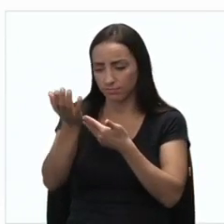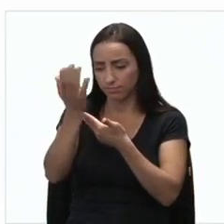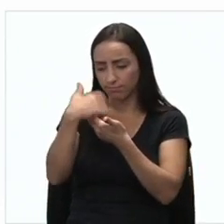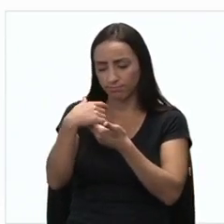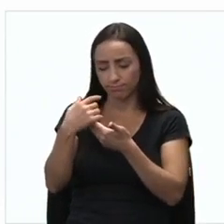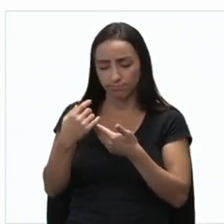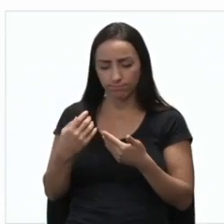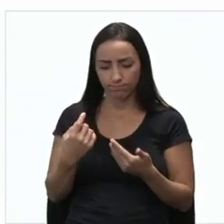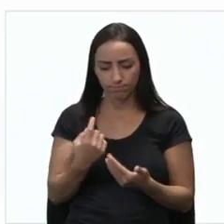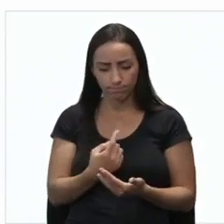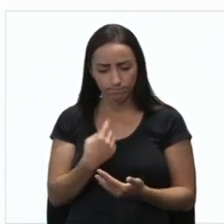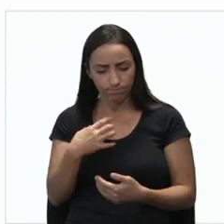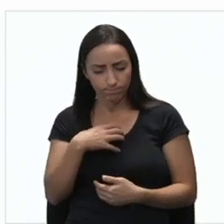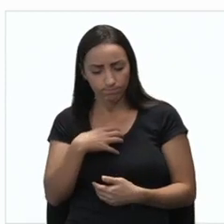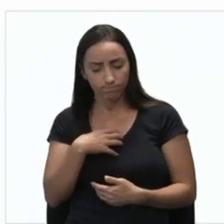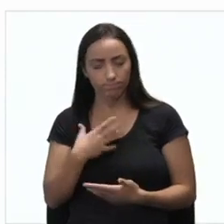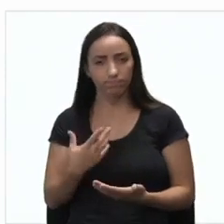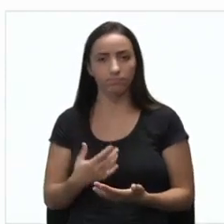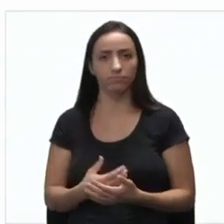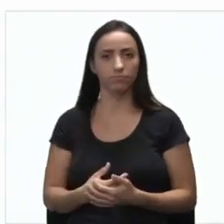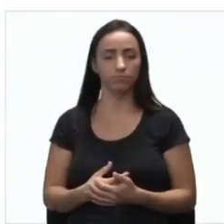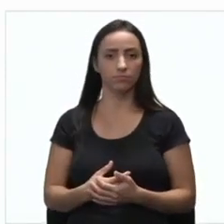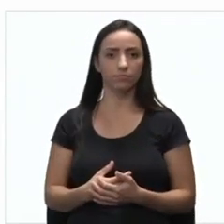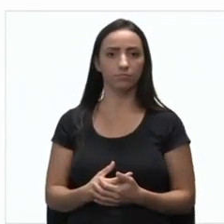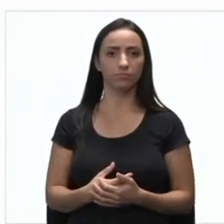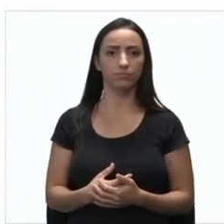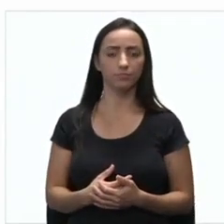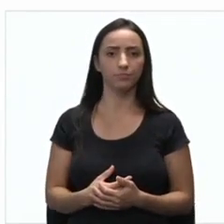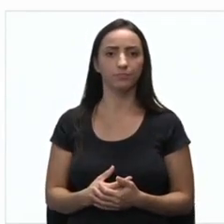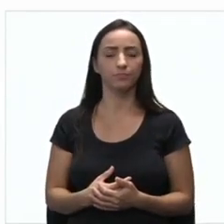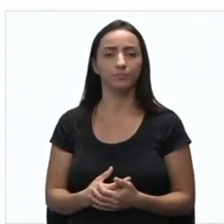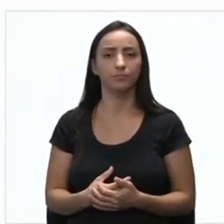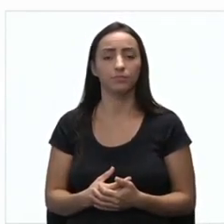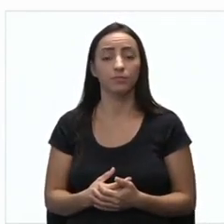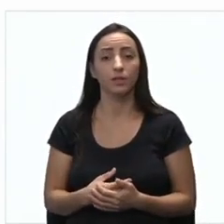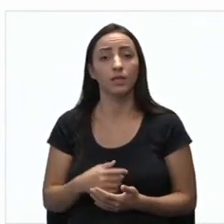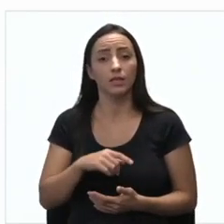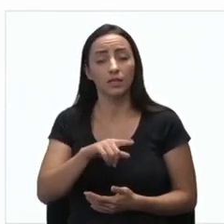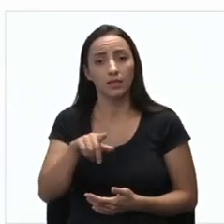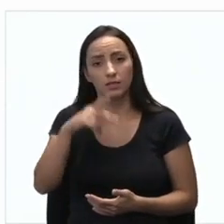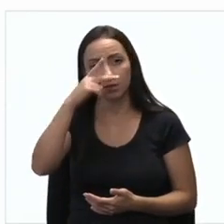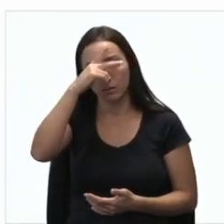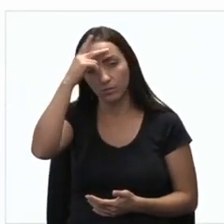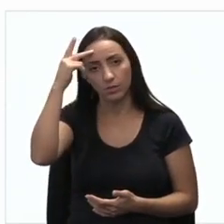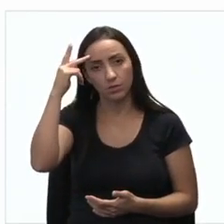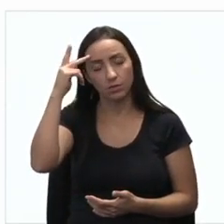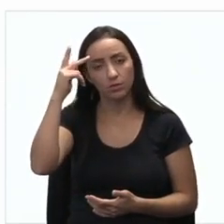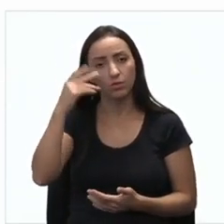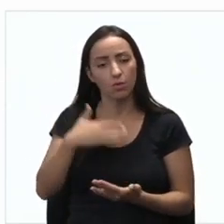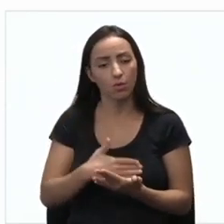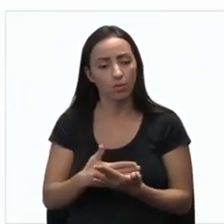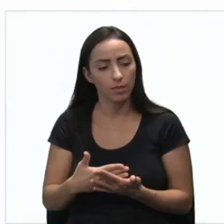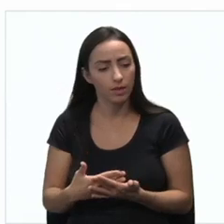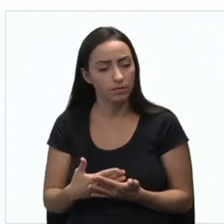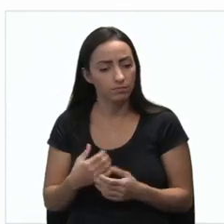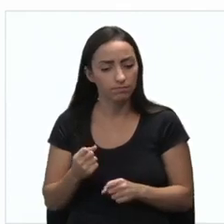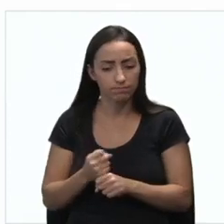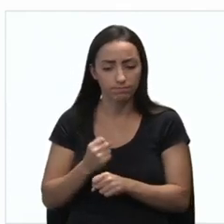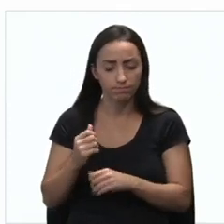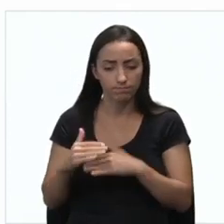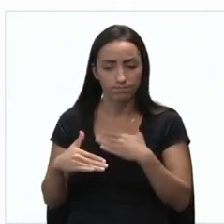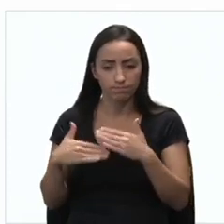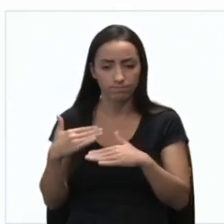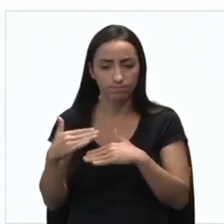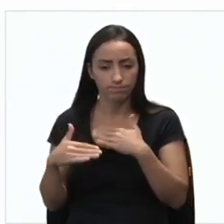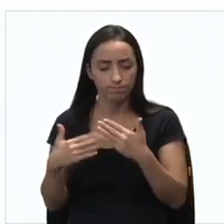subjetividades familiares aí, certo? E fazem com que essas pessoas comecem a construir os